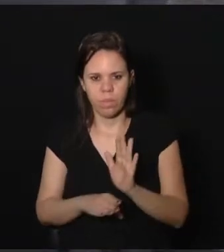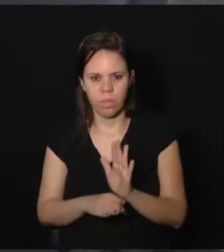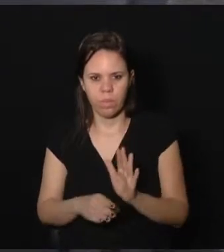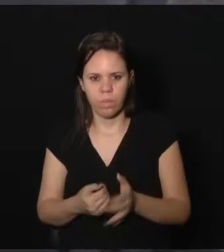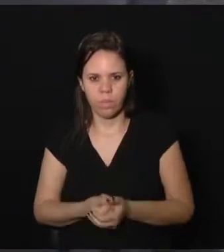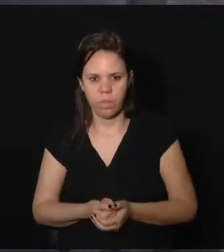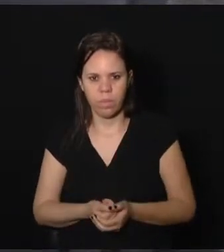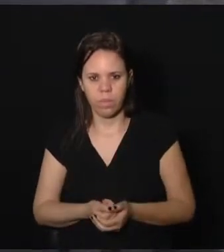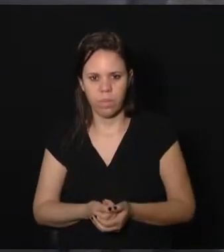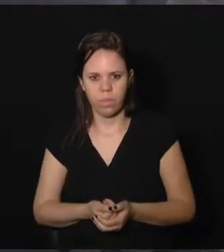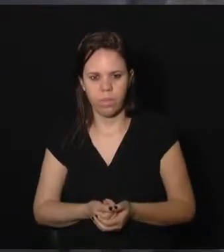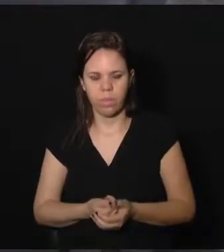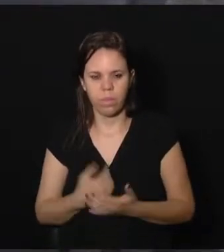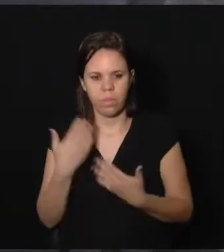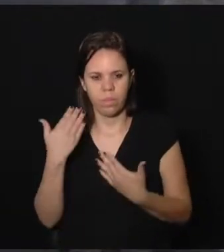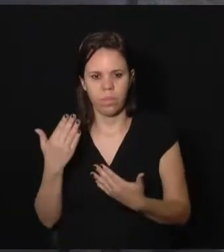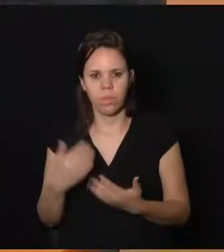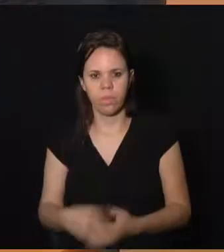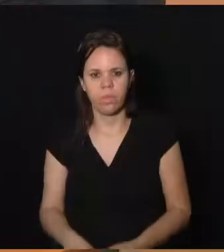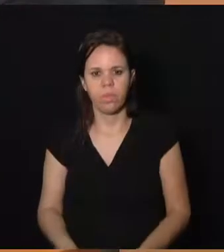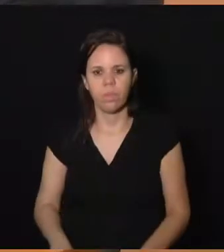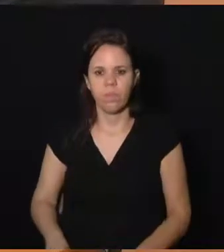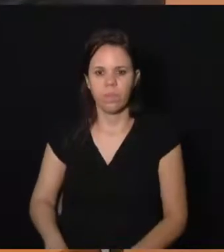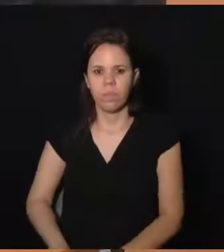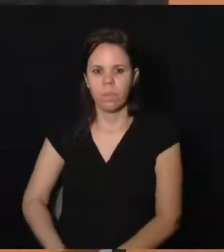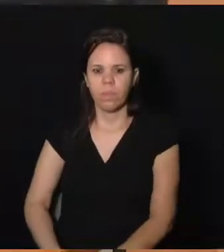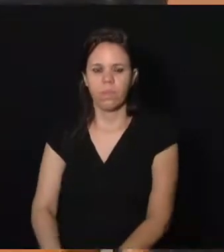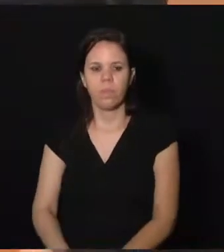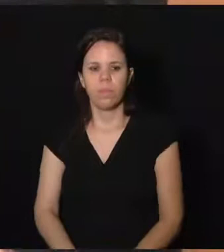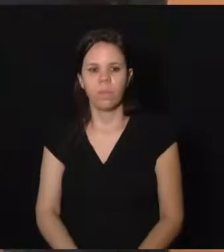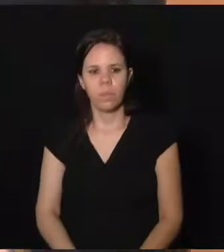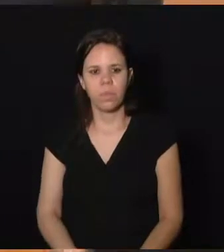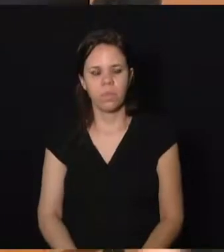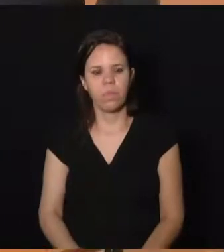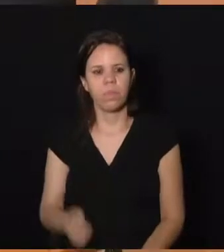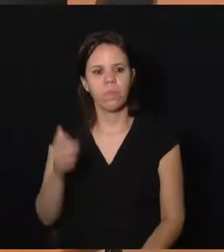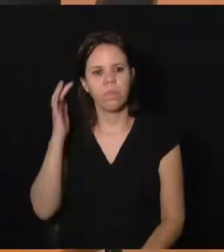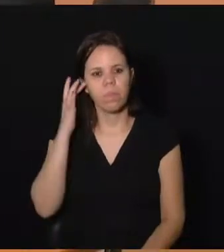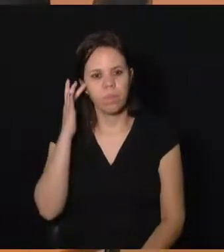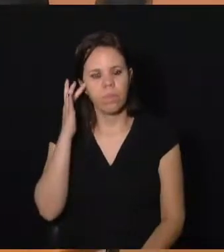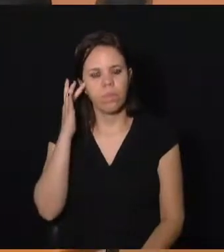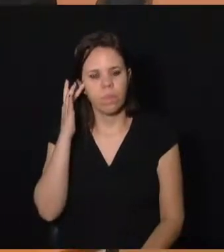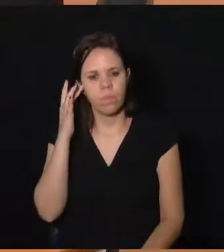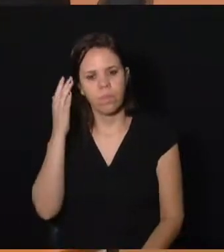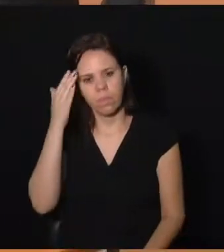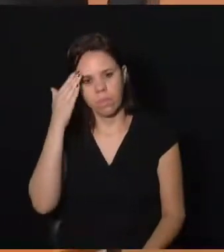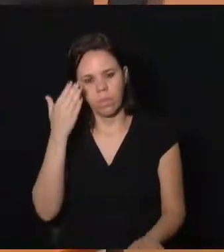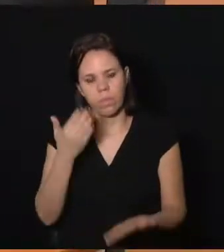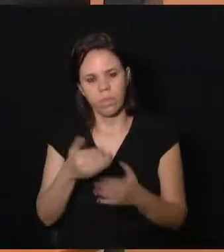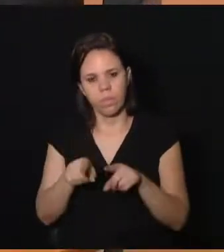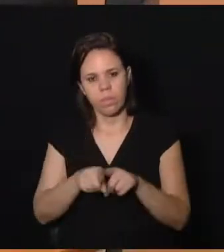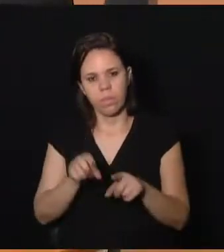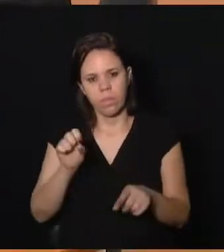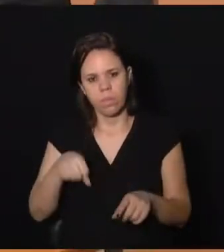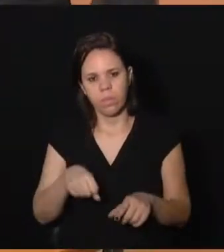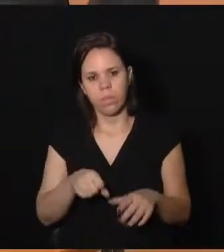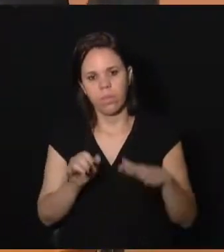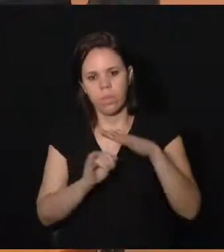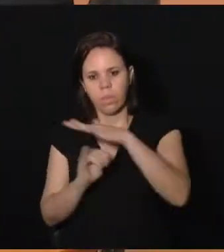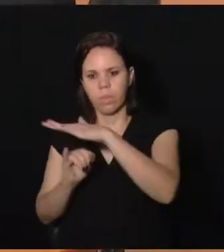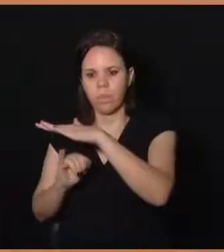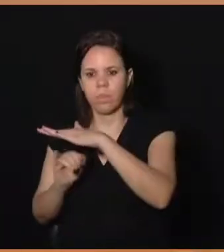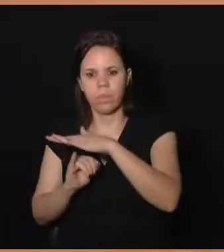nisso. É isso, vereador. Obrigado. Obrigado, Márcio. Eu acho não, as entidades de classe que sempre